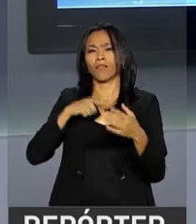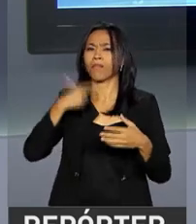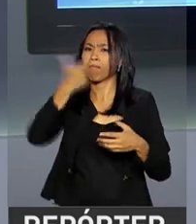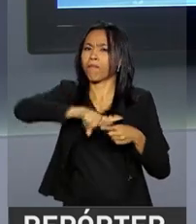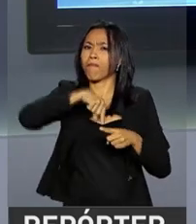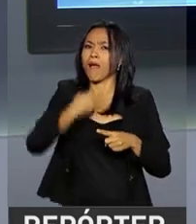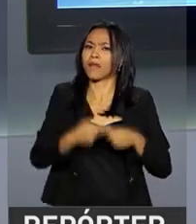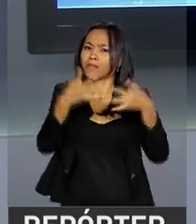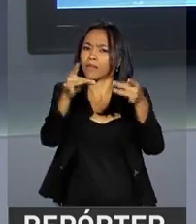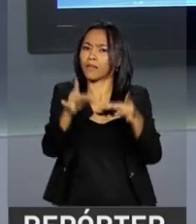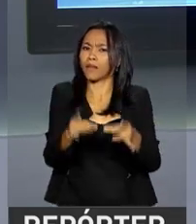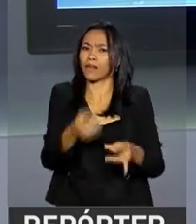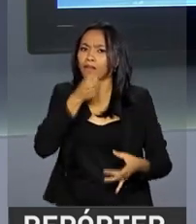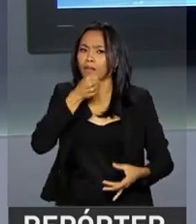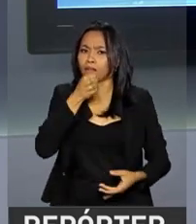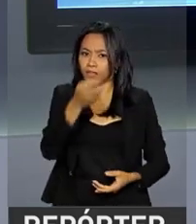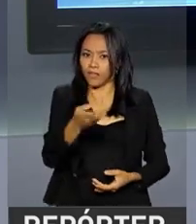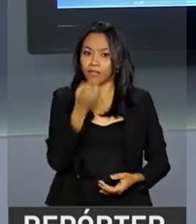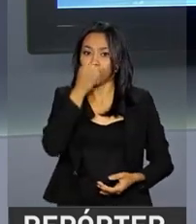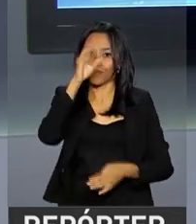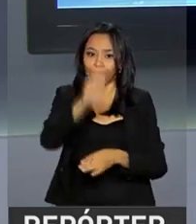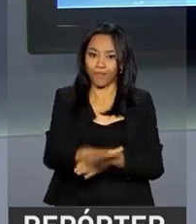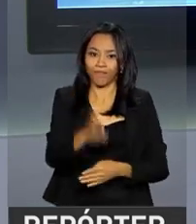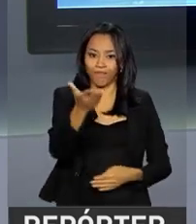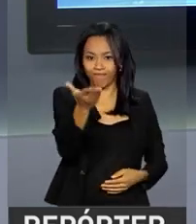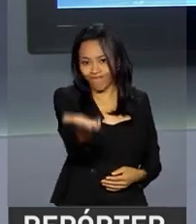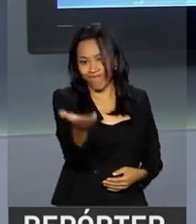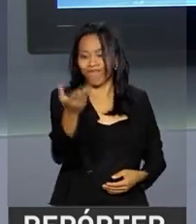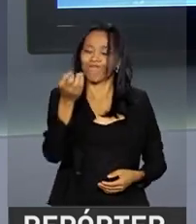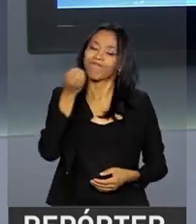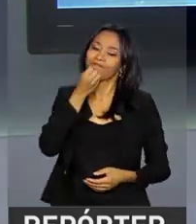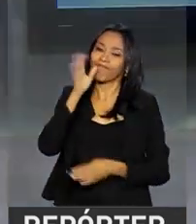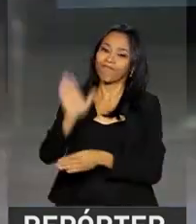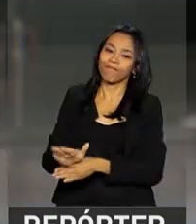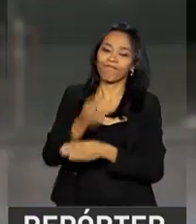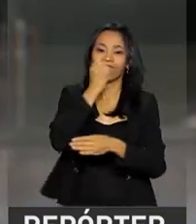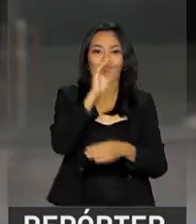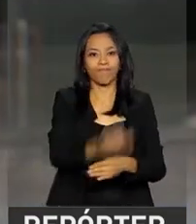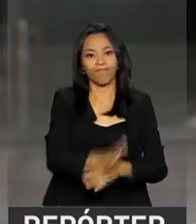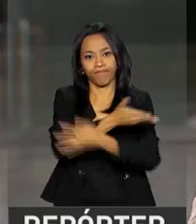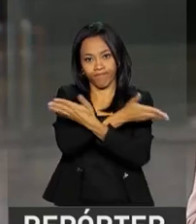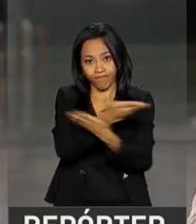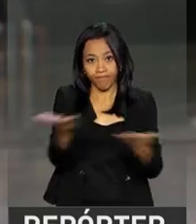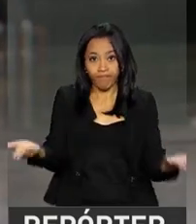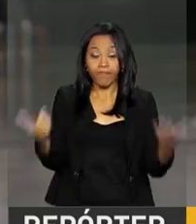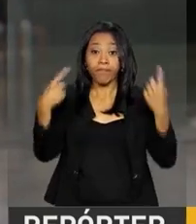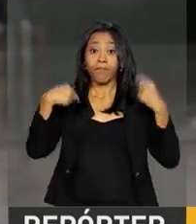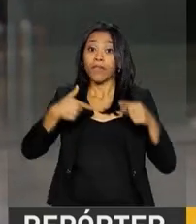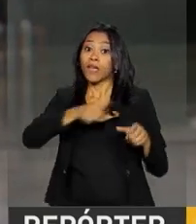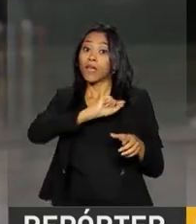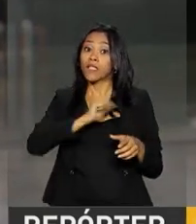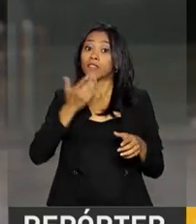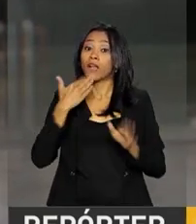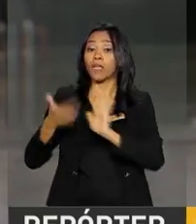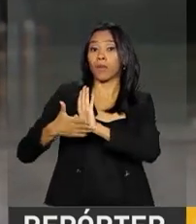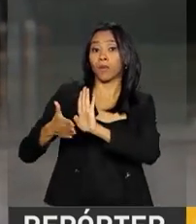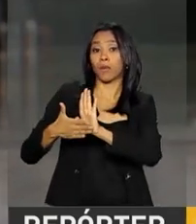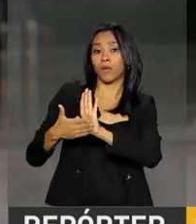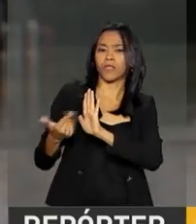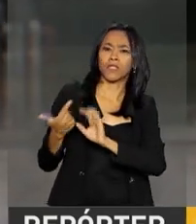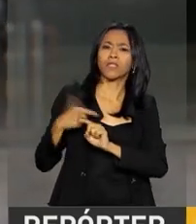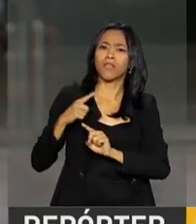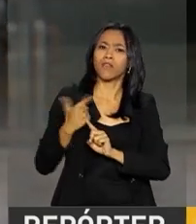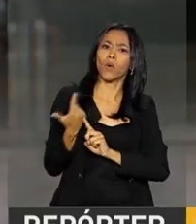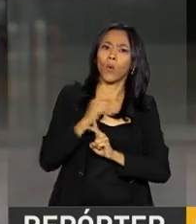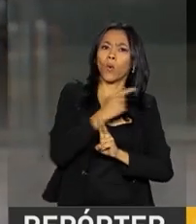dessa entrevista lá luana boa tarde olá carol boa tarde boa tarde a todos antes de falar da reforma da previdência vamos falar de outros temas que o presidente